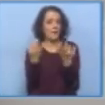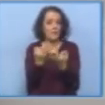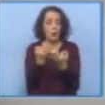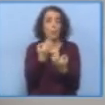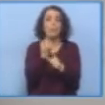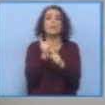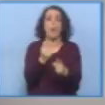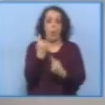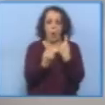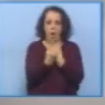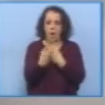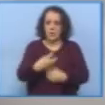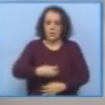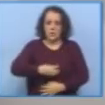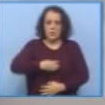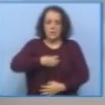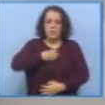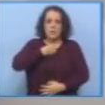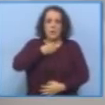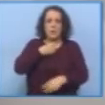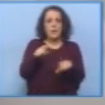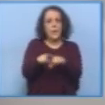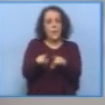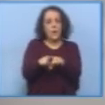sentiam um apelo de facto,